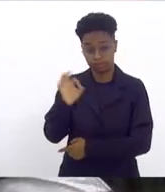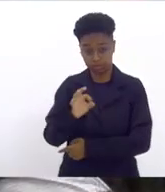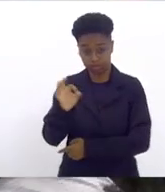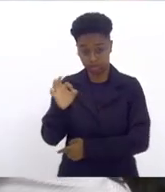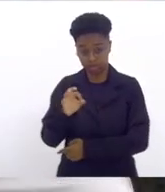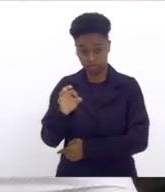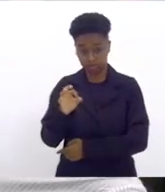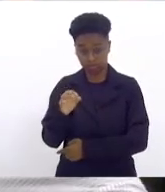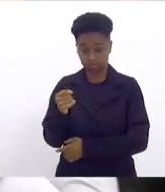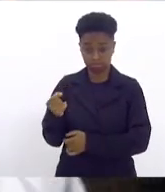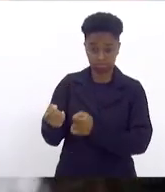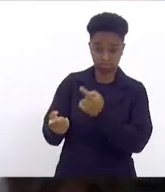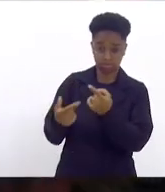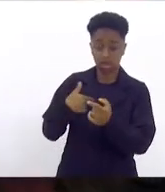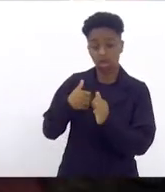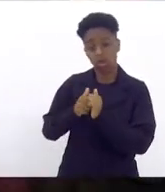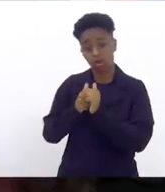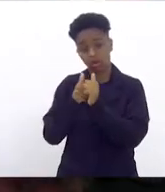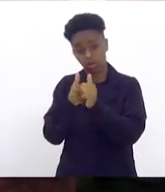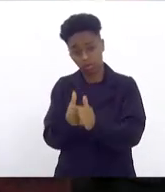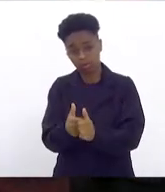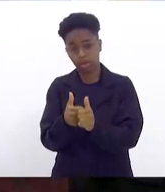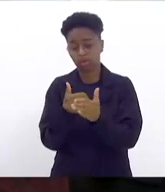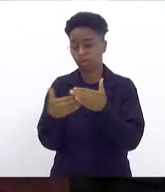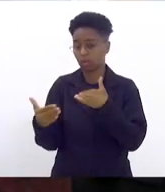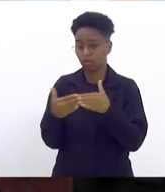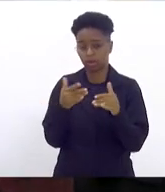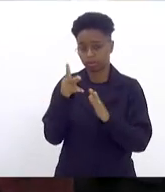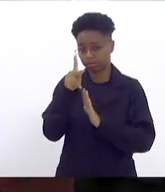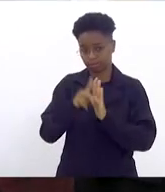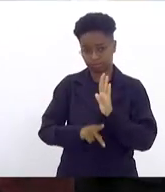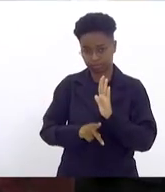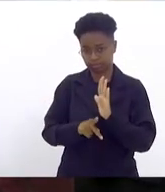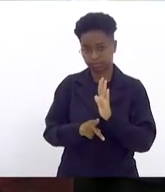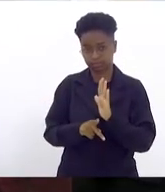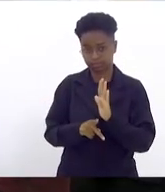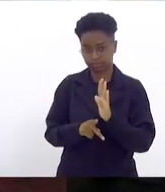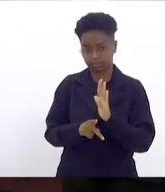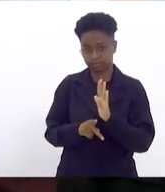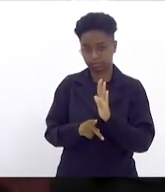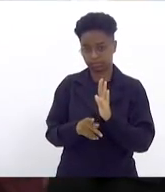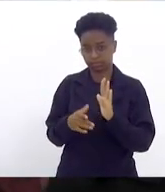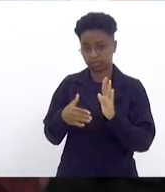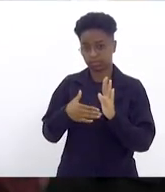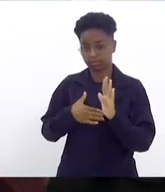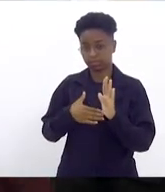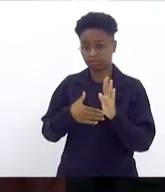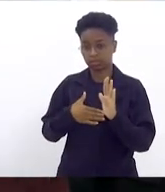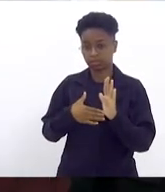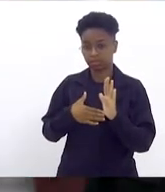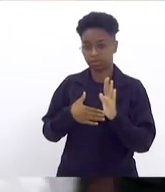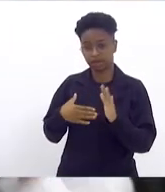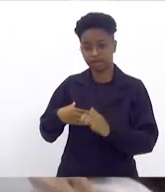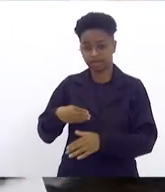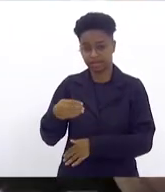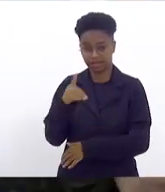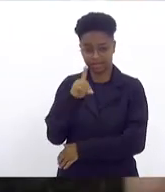vezes, eu vou acompanhar qualquer projeto da minha querida filha de Obá, Dani Monteiro.